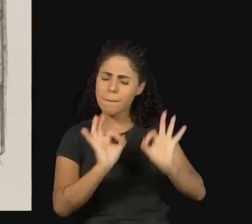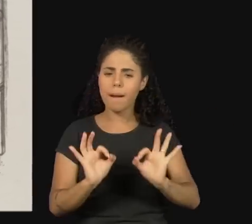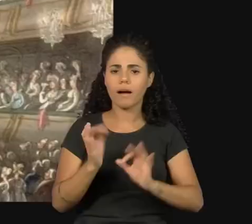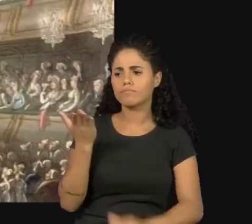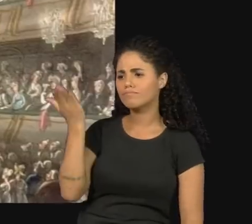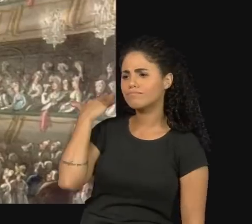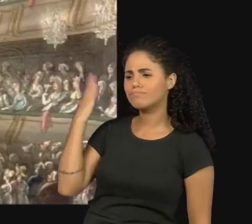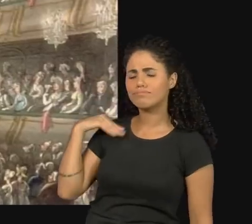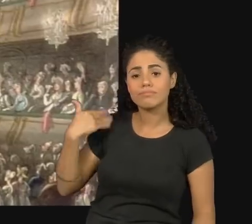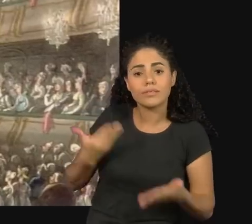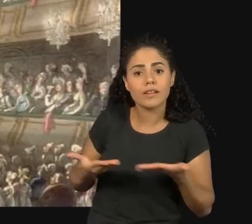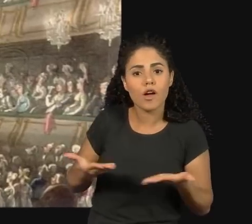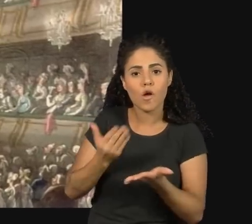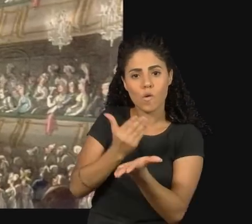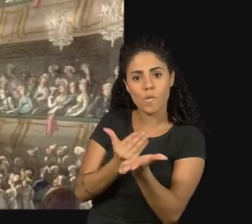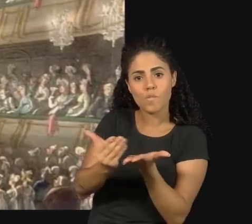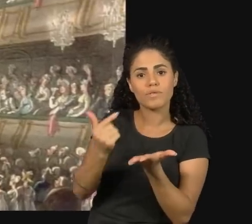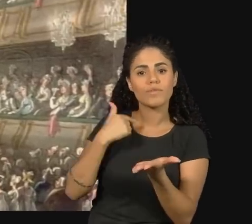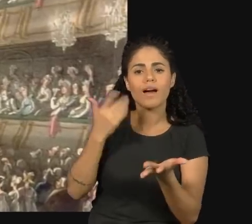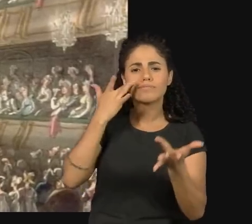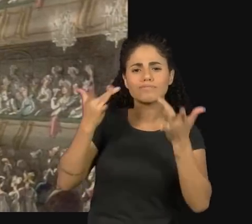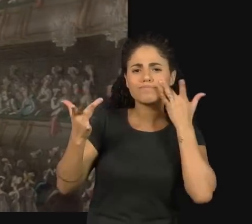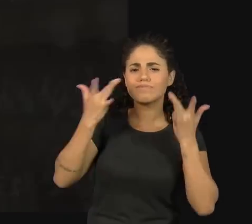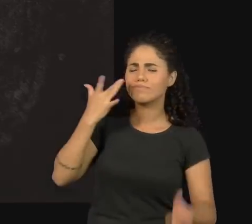representações ainda no início do teatro.